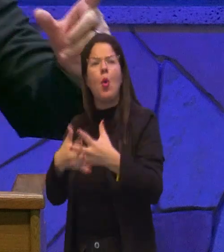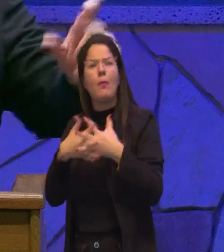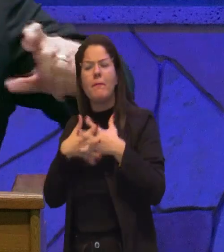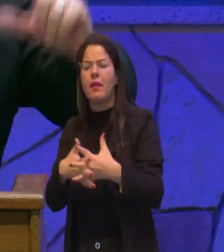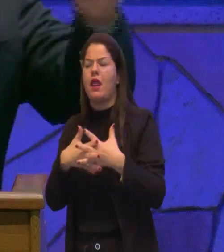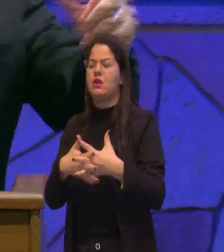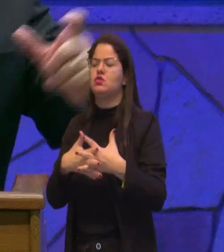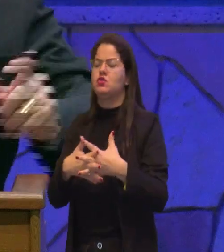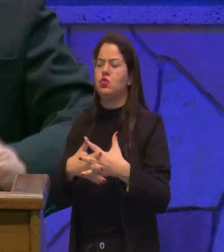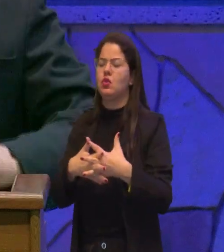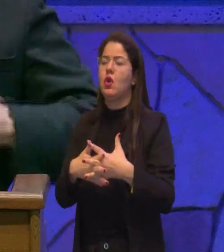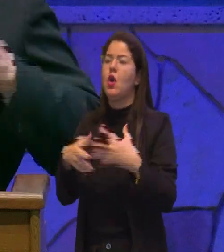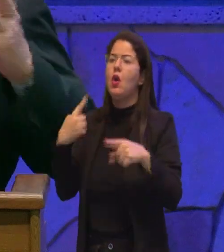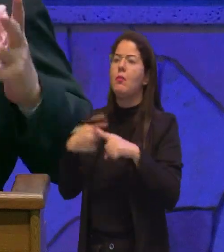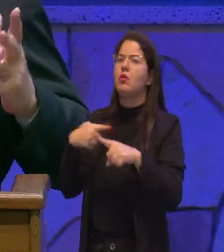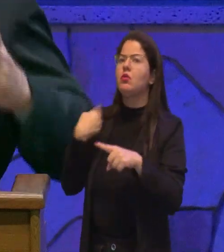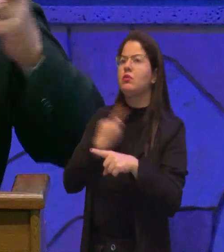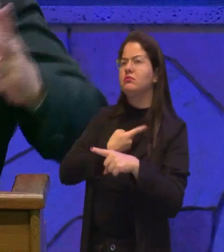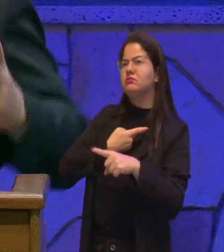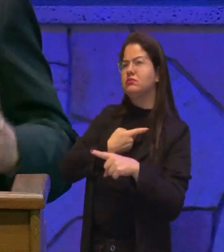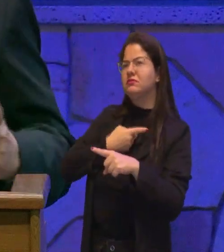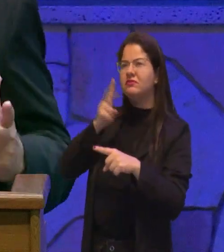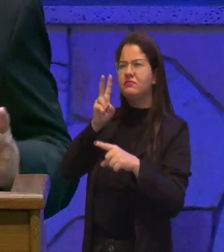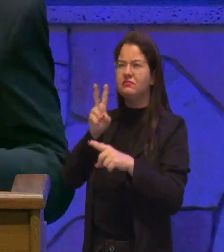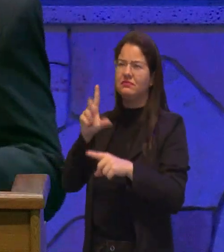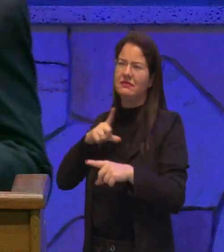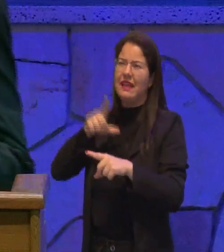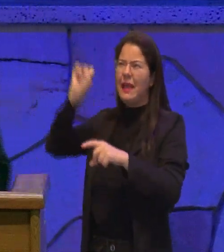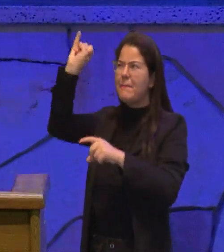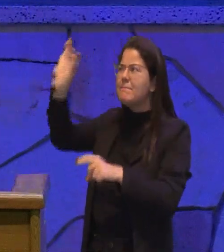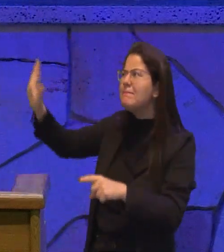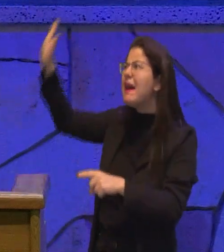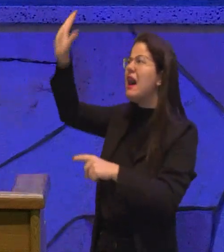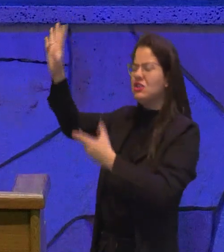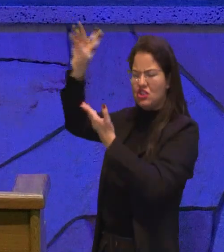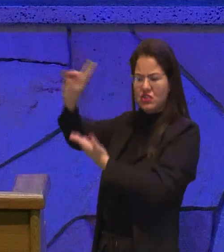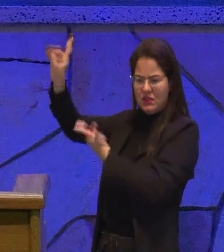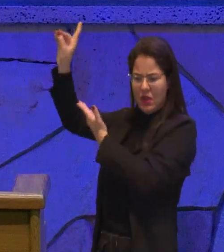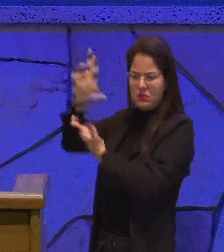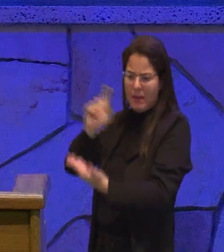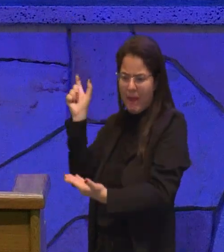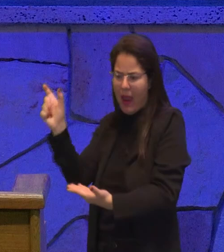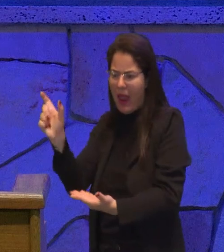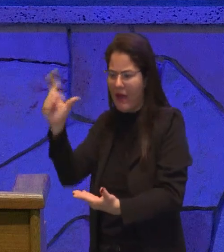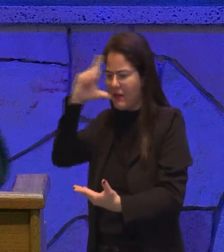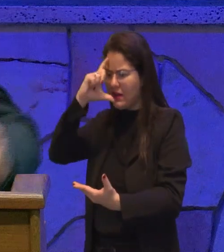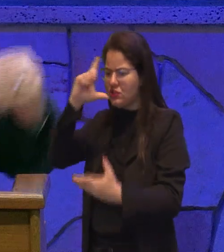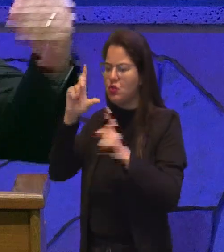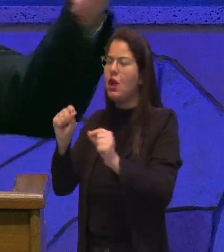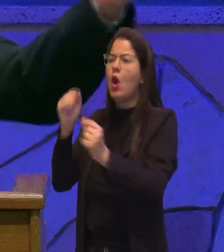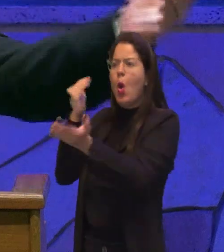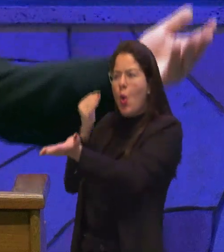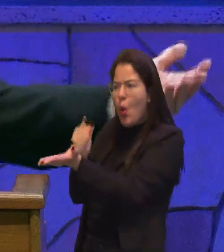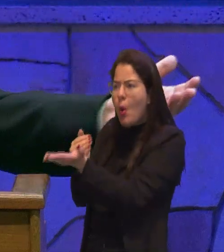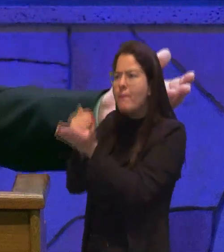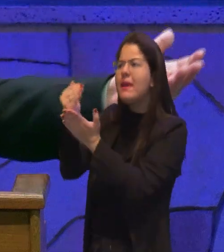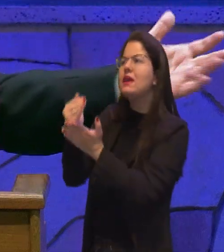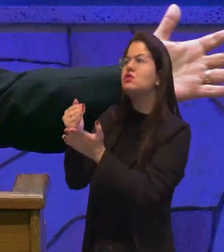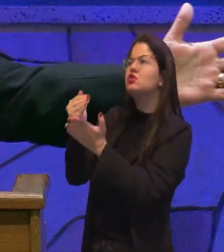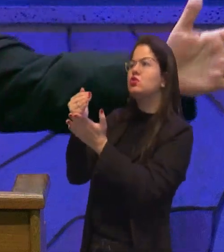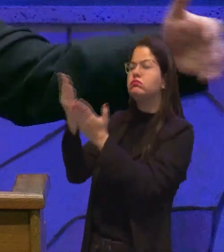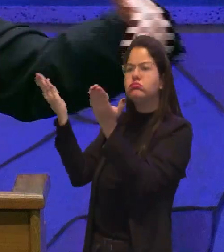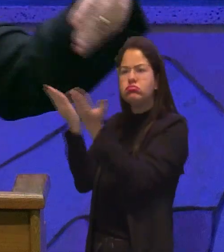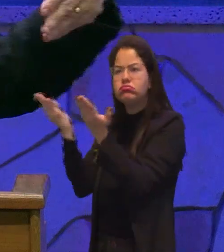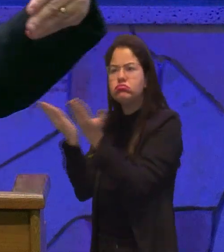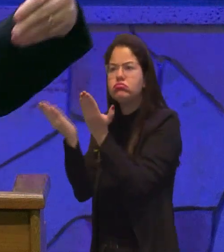entendemos este imago Dei, esta expressão, imagem de Deus, em que desde o início do cristianismo já se pensava a